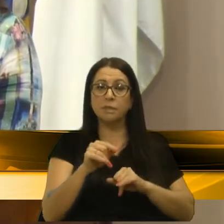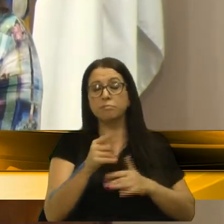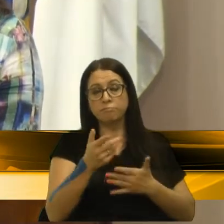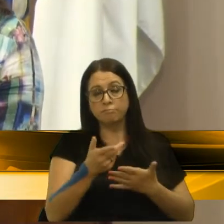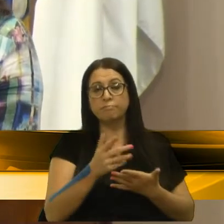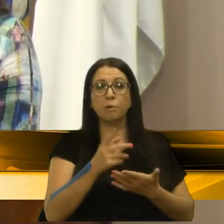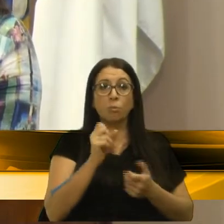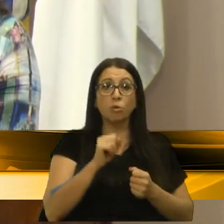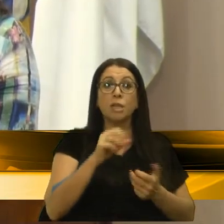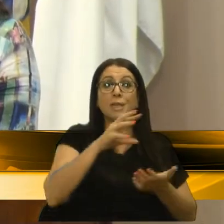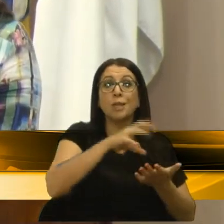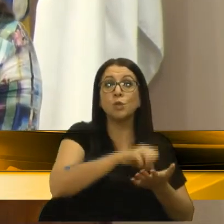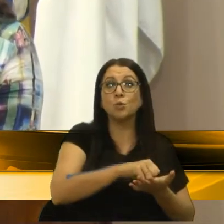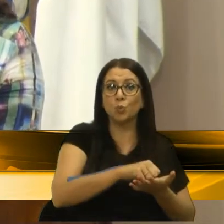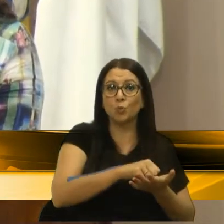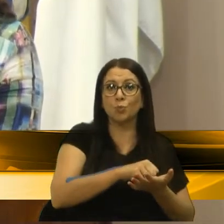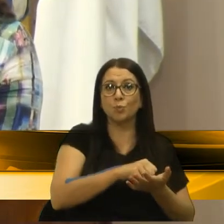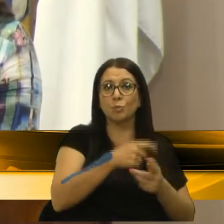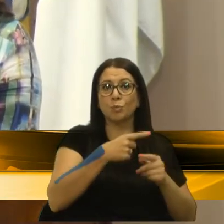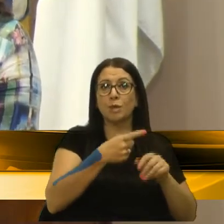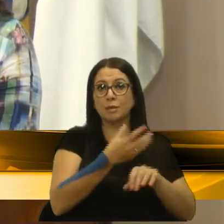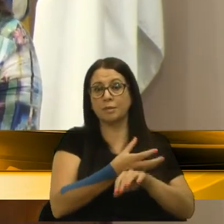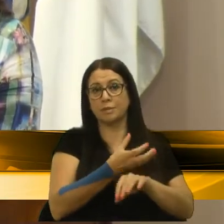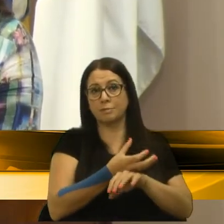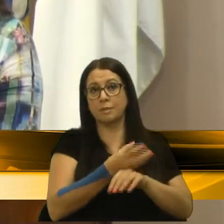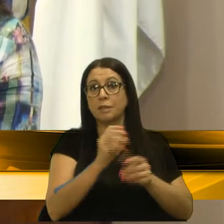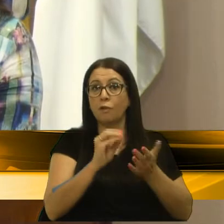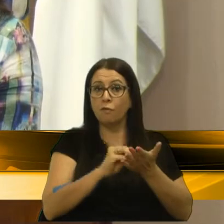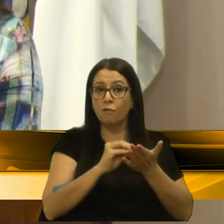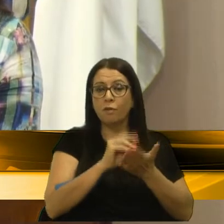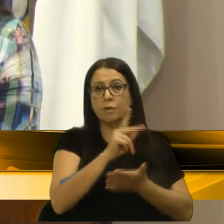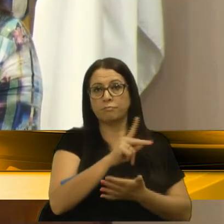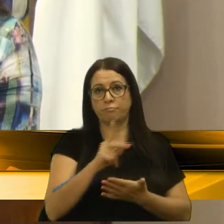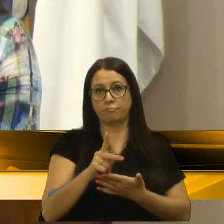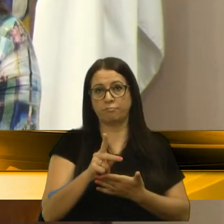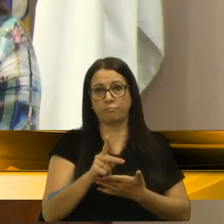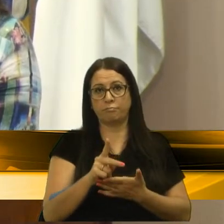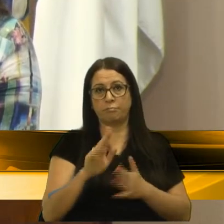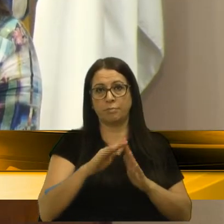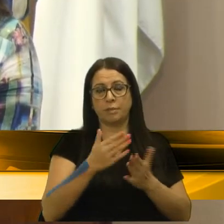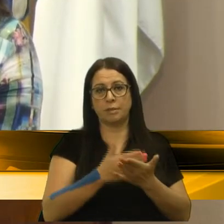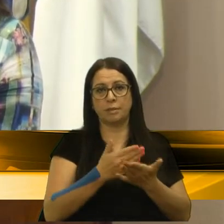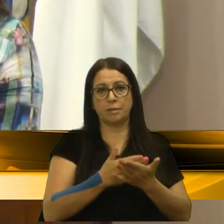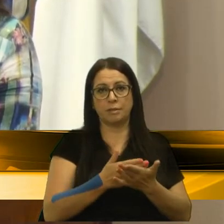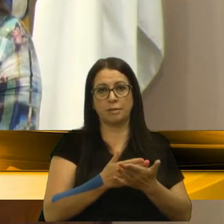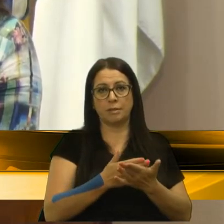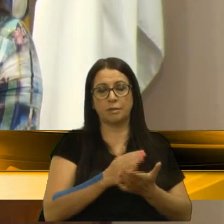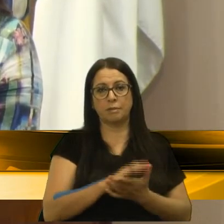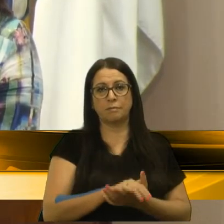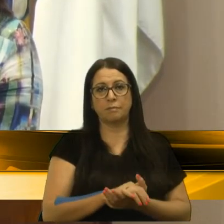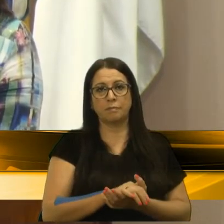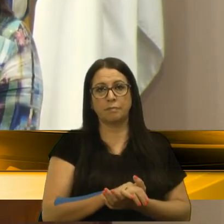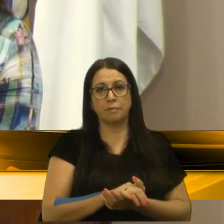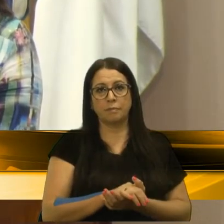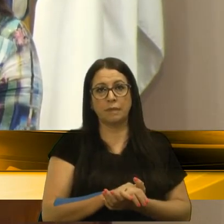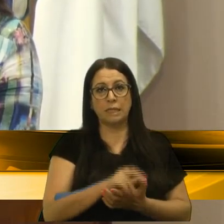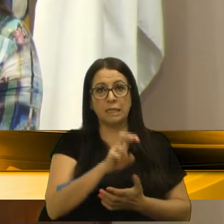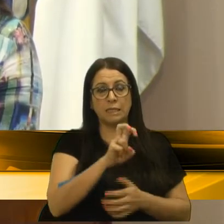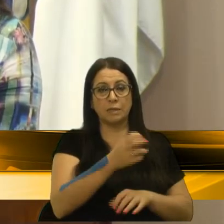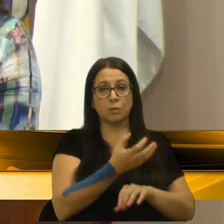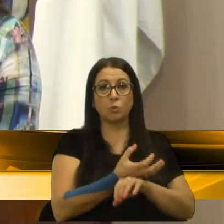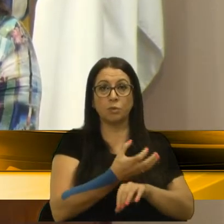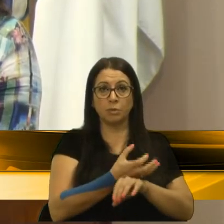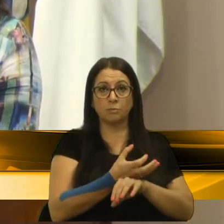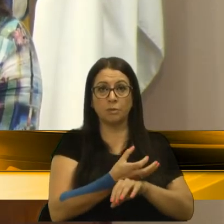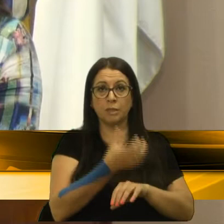entanto, não puderam assumir, então, essas disciplinas. Então, está faltando professor no Apolinário de 5 disciplinas,